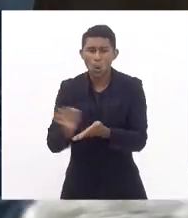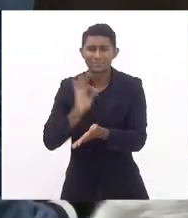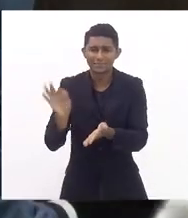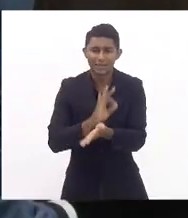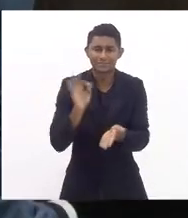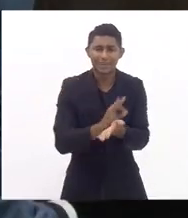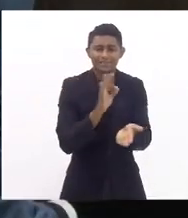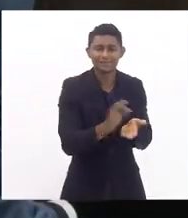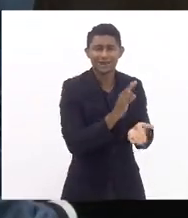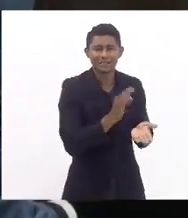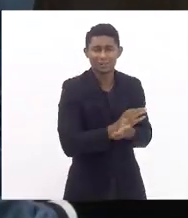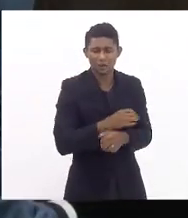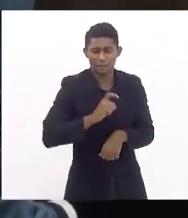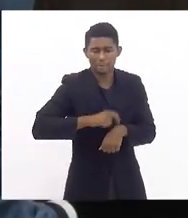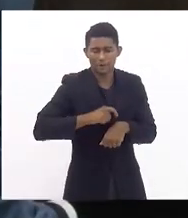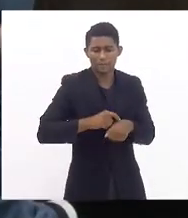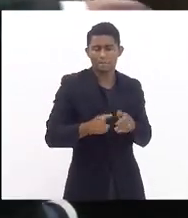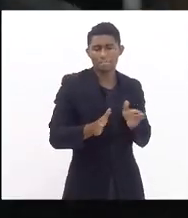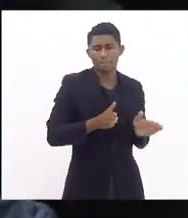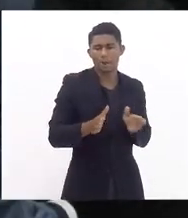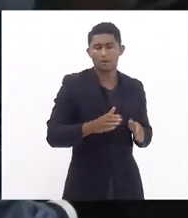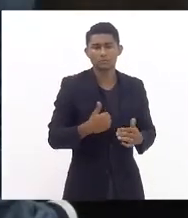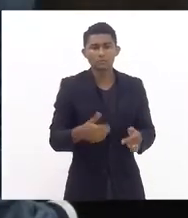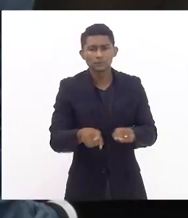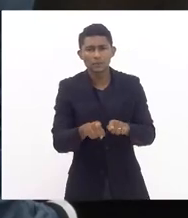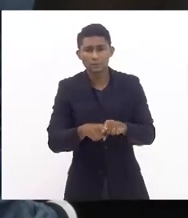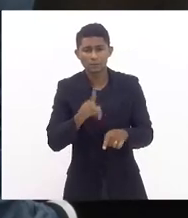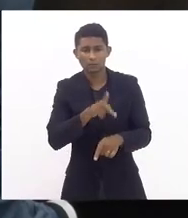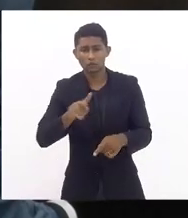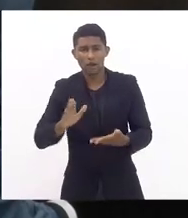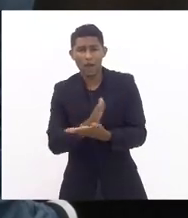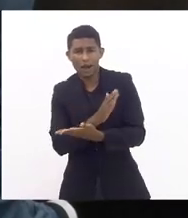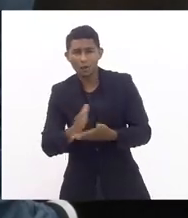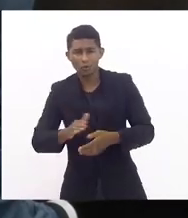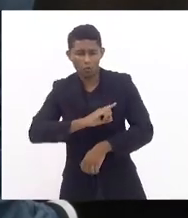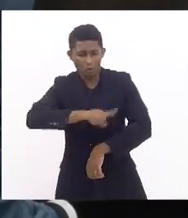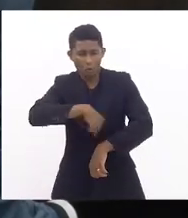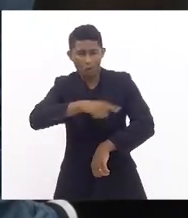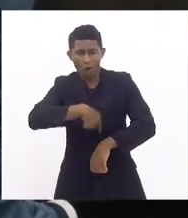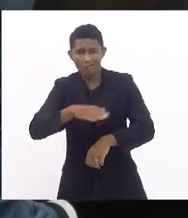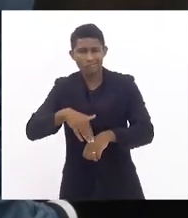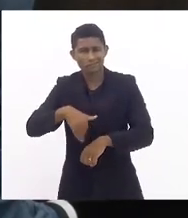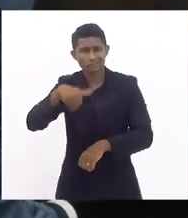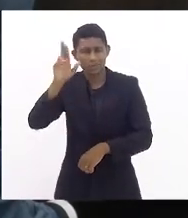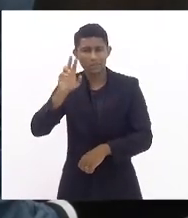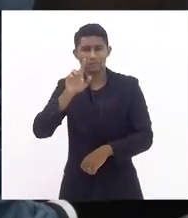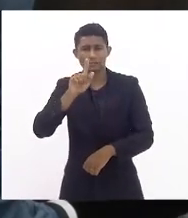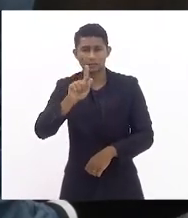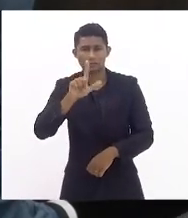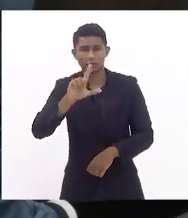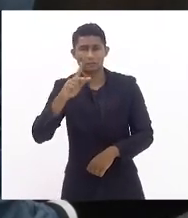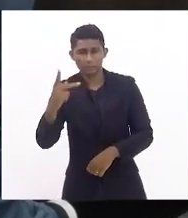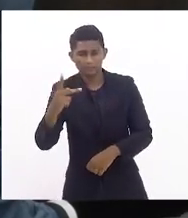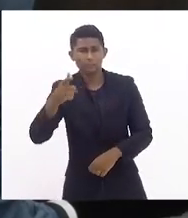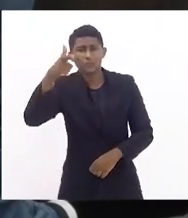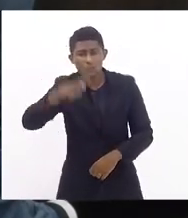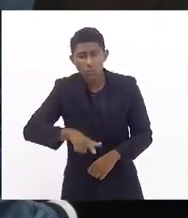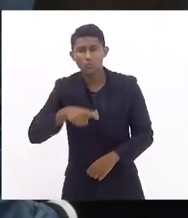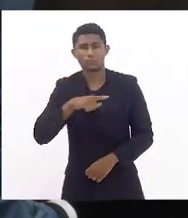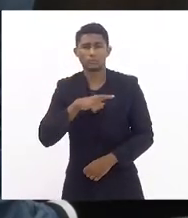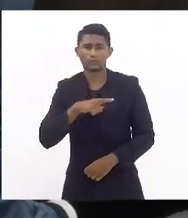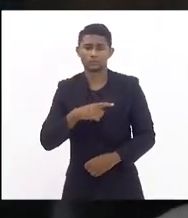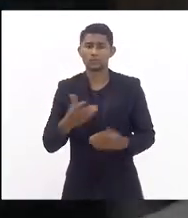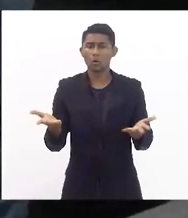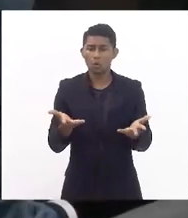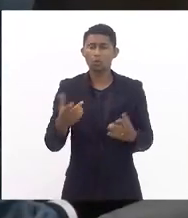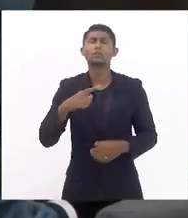temporárias, de excesso de hora extra através da GLP, está novamente se intensificando. Hoje,